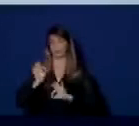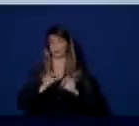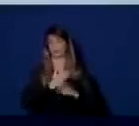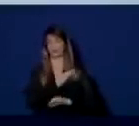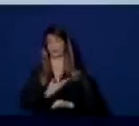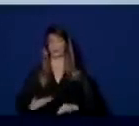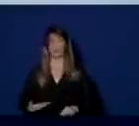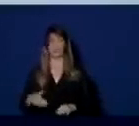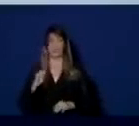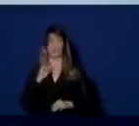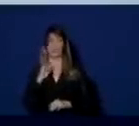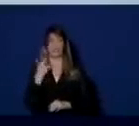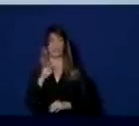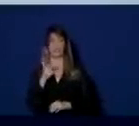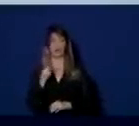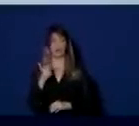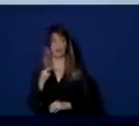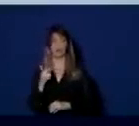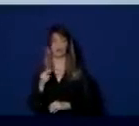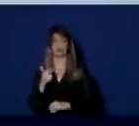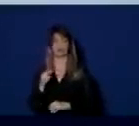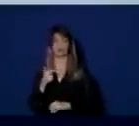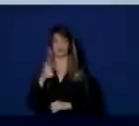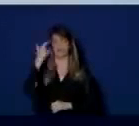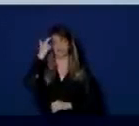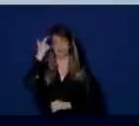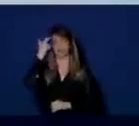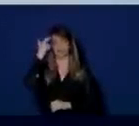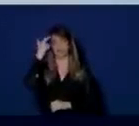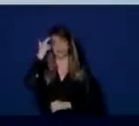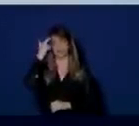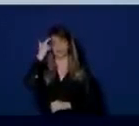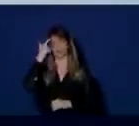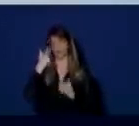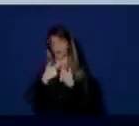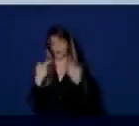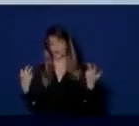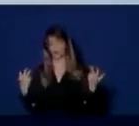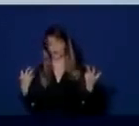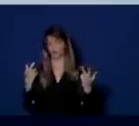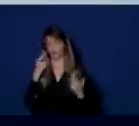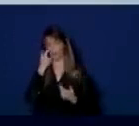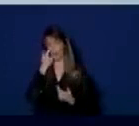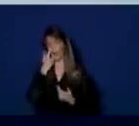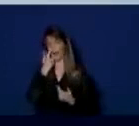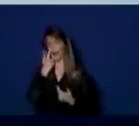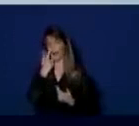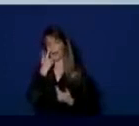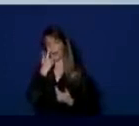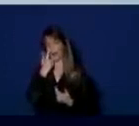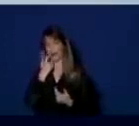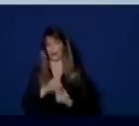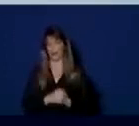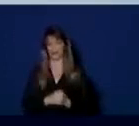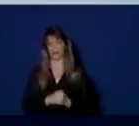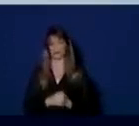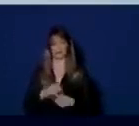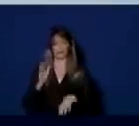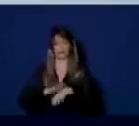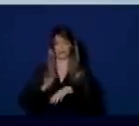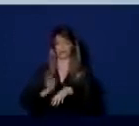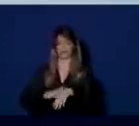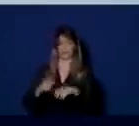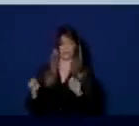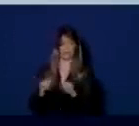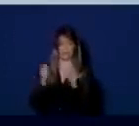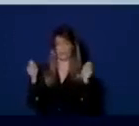fosse pensando em coisas razoáveis, né? Sem cometer as loucuras que você